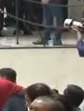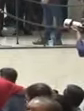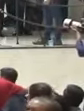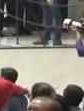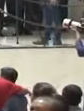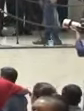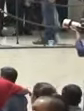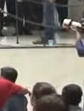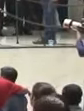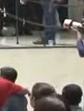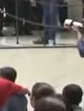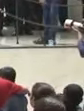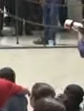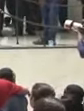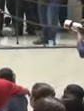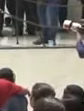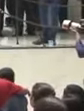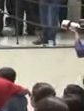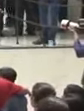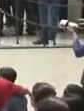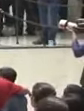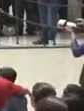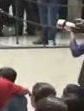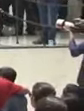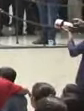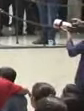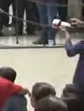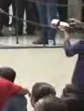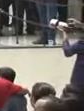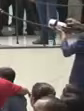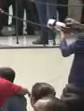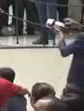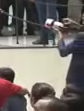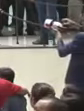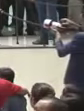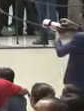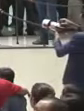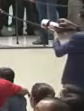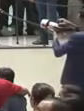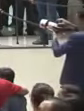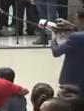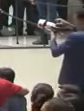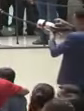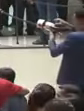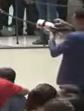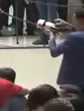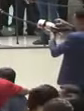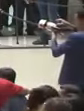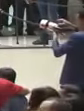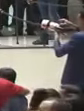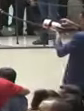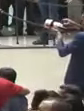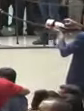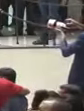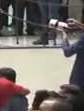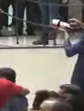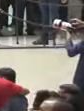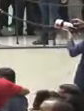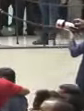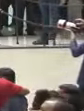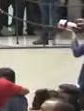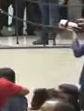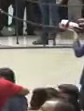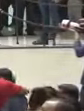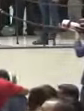chegou a 69, e por fim, a 70ª pessoa, onde está você?